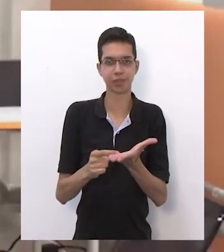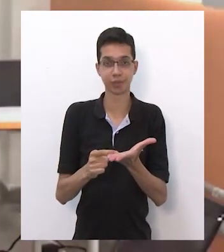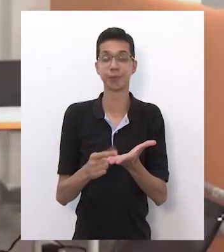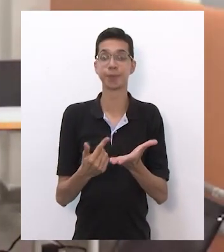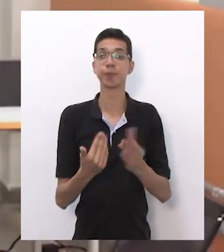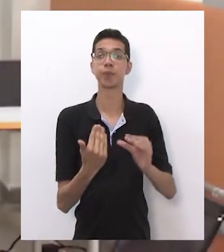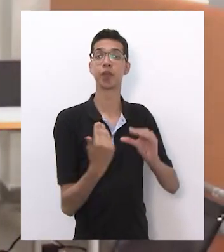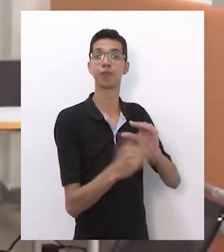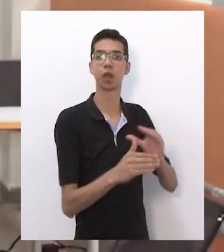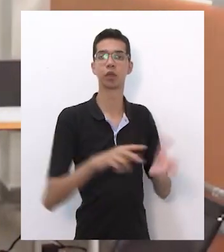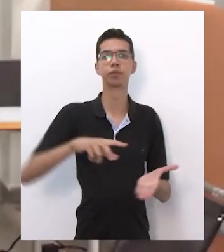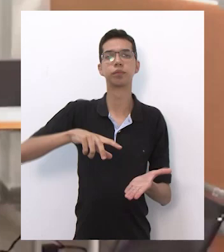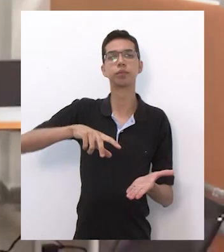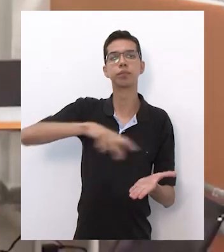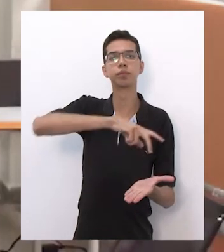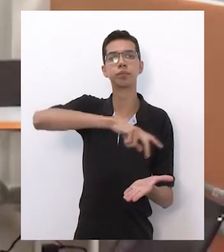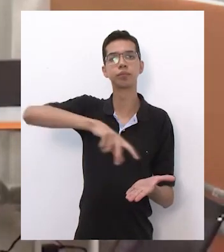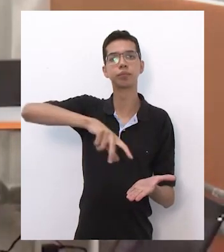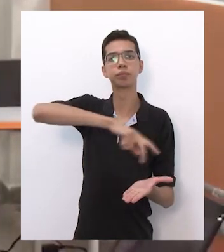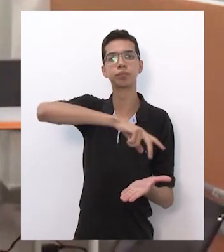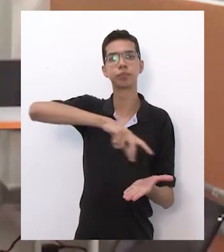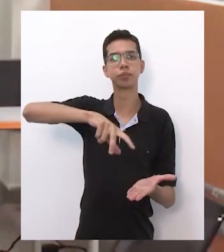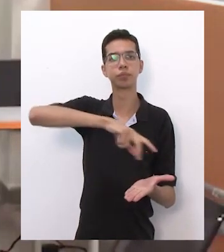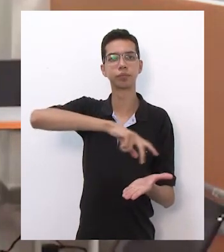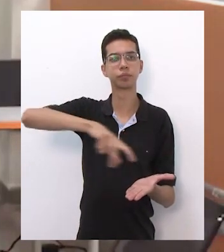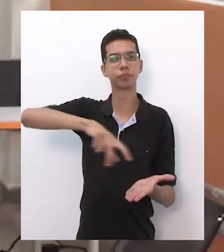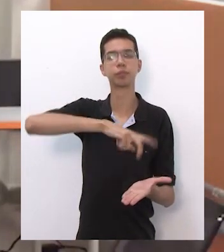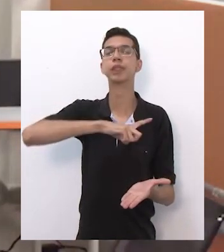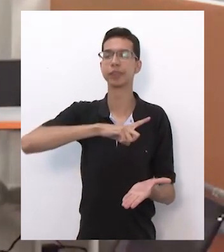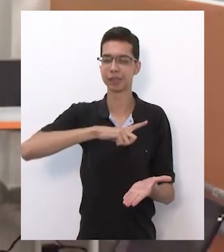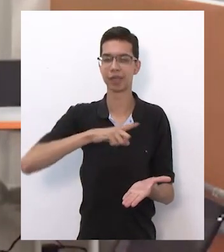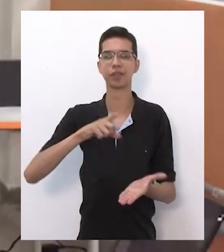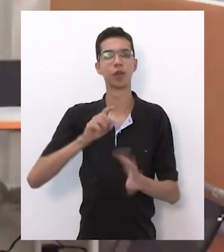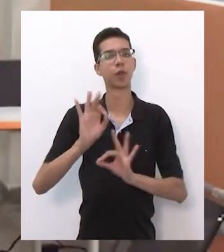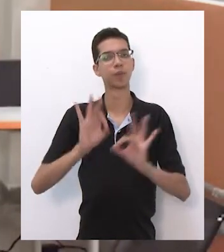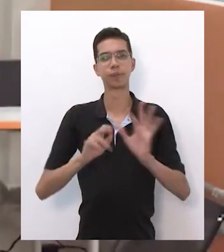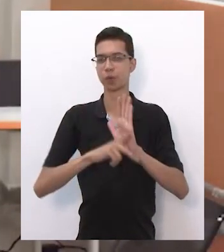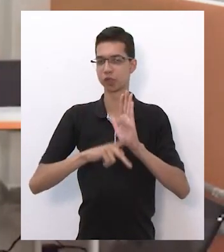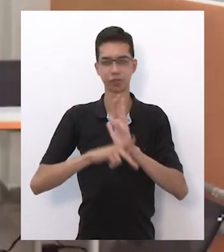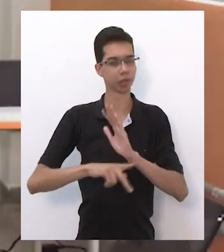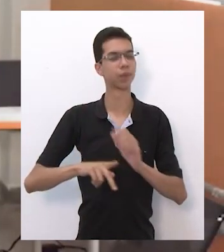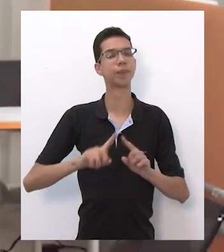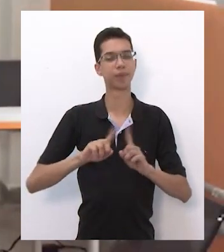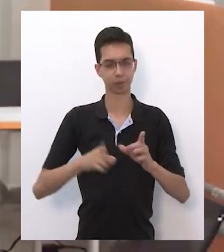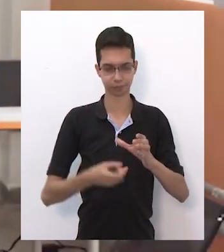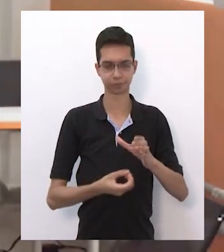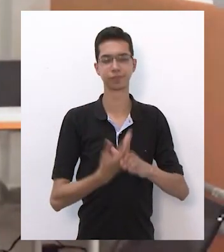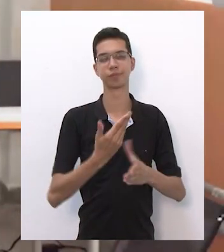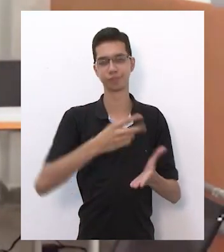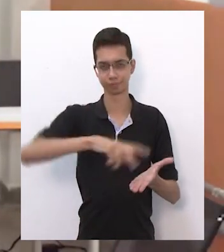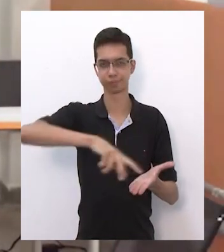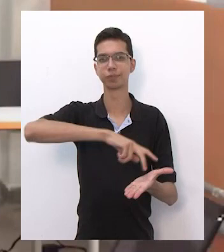fazer esse trabalho, essa impressão de algo que não foi você que projetou. Tá bom? Além disso, o Tinkercad também nos